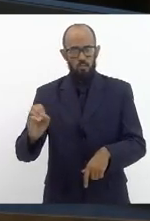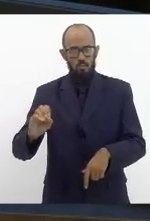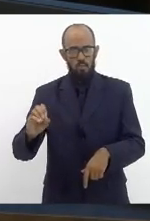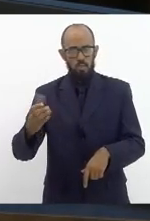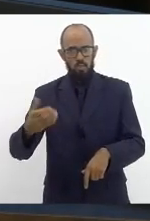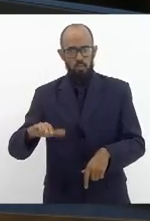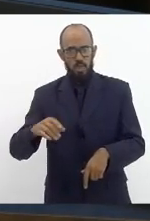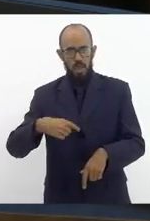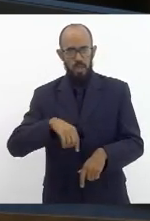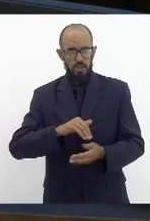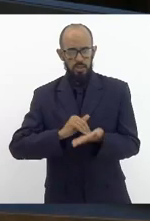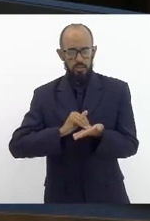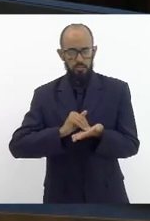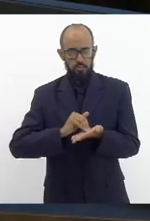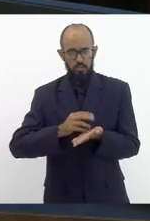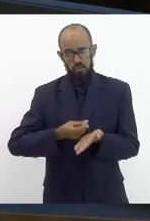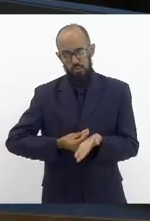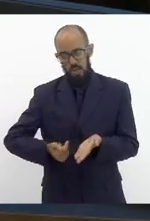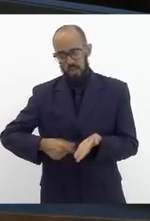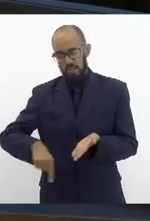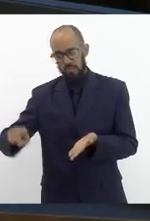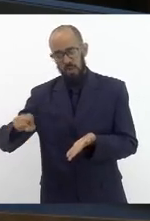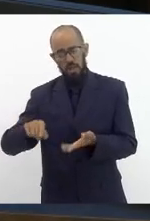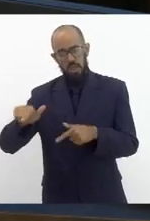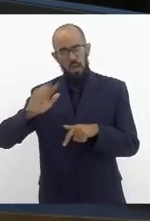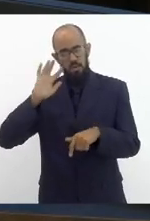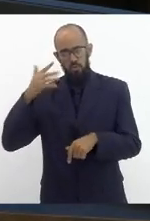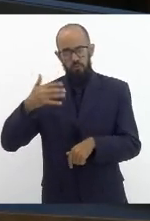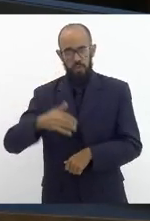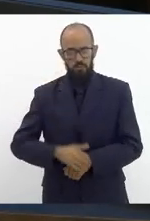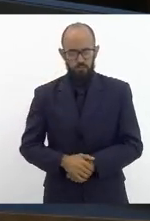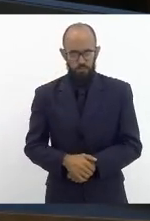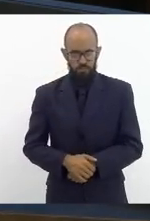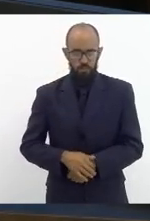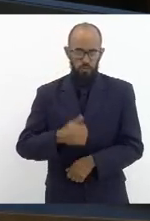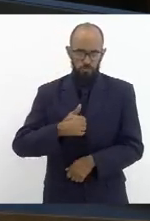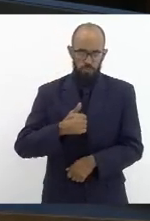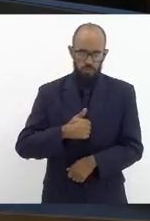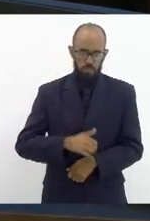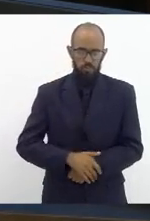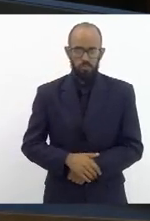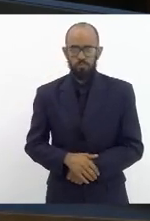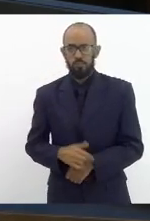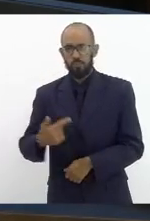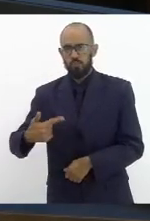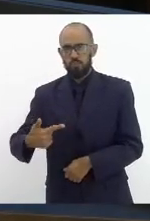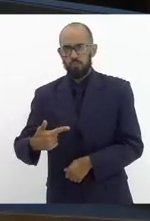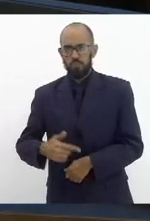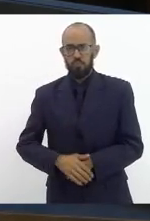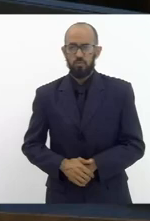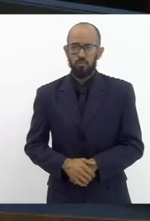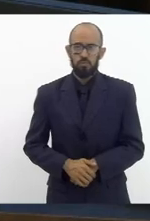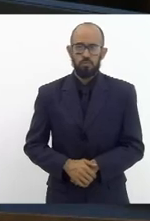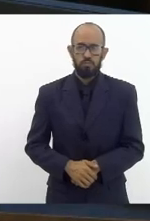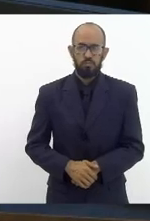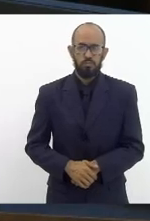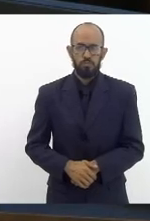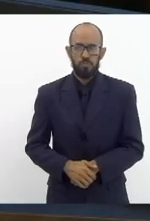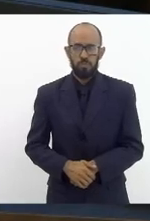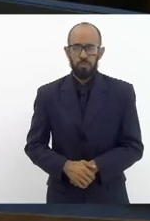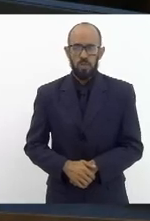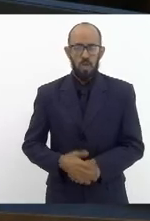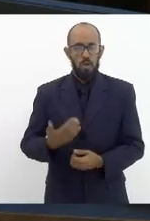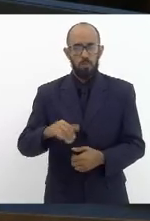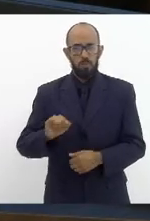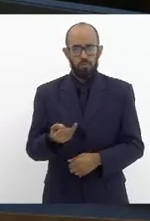e trabalhar, querem sair na foto. Então, esse é o primeiro ponto. O segundo ponto, e aqui aproveito e saúdo a presença da Polícia Civil, mas eu não